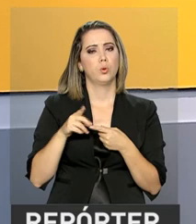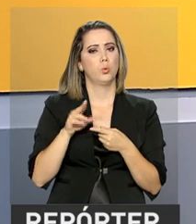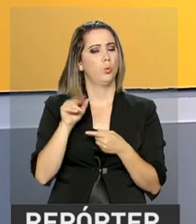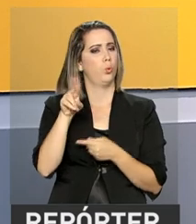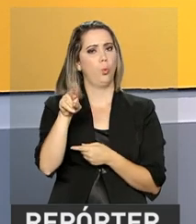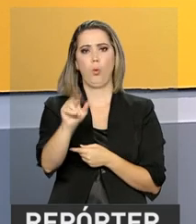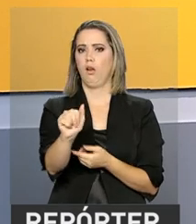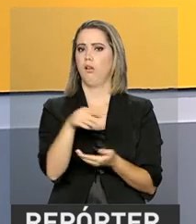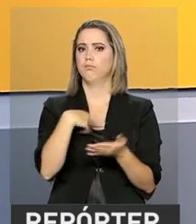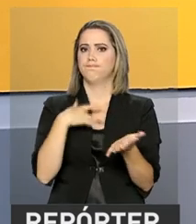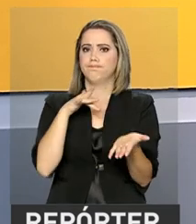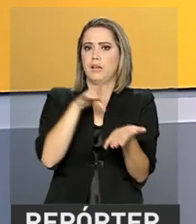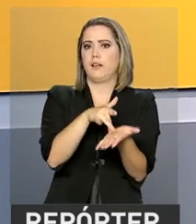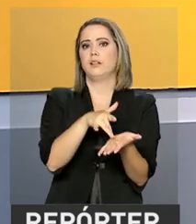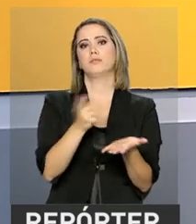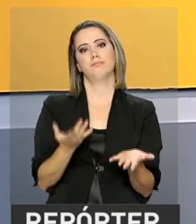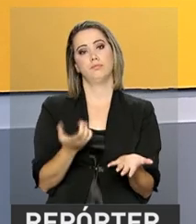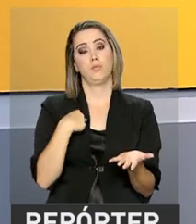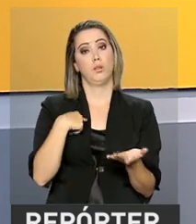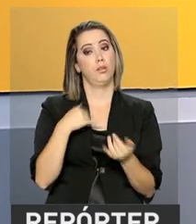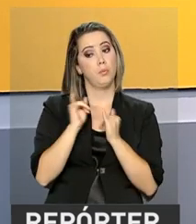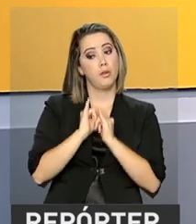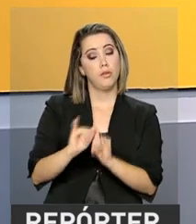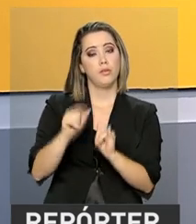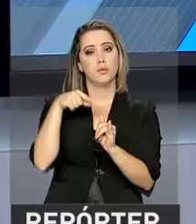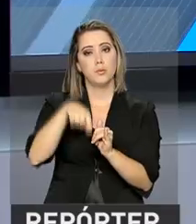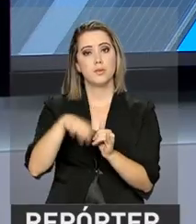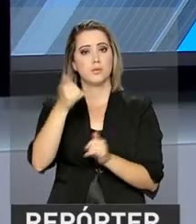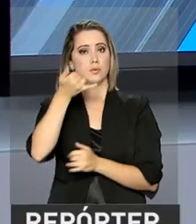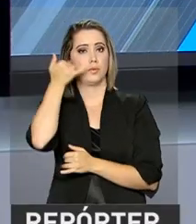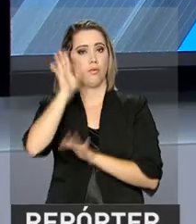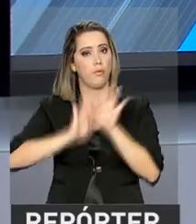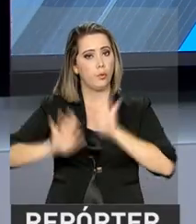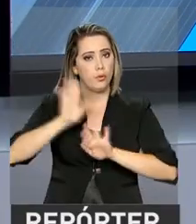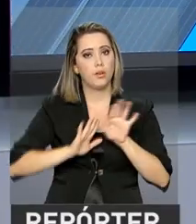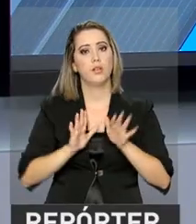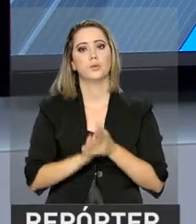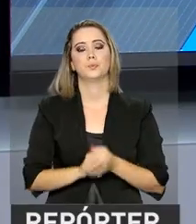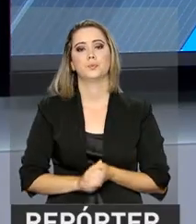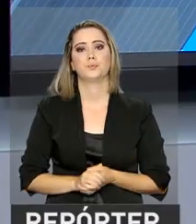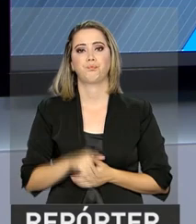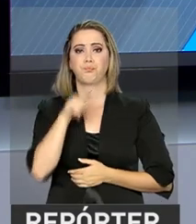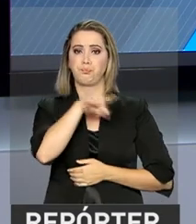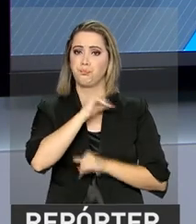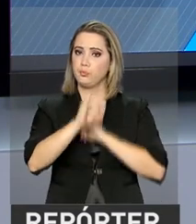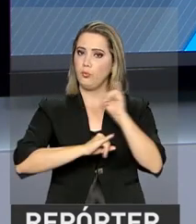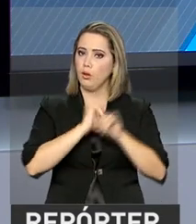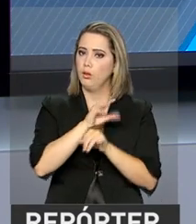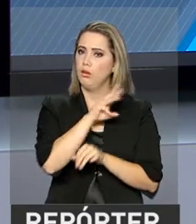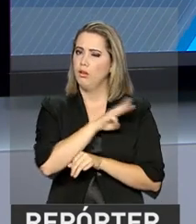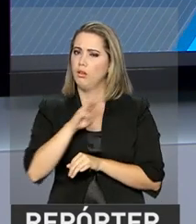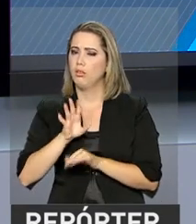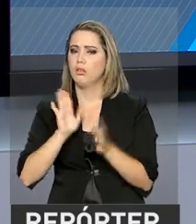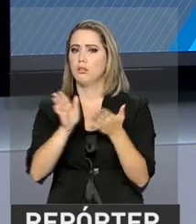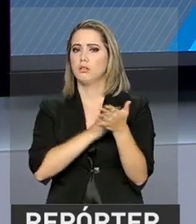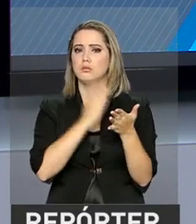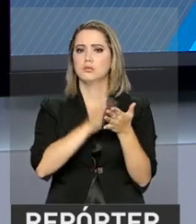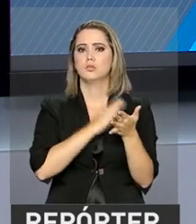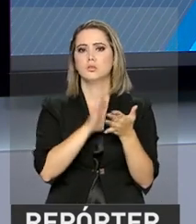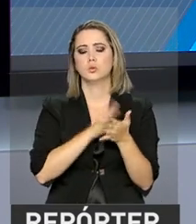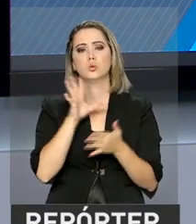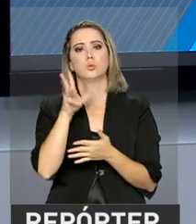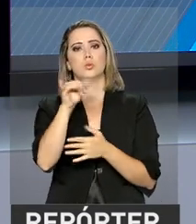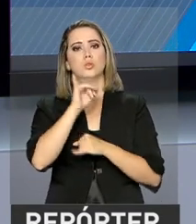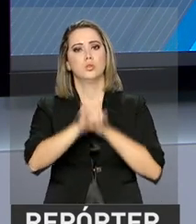link também tenha cuidado ao fornecer informações por telefone está disponível na internet uma cartilha que traz todas